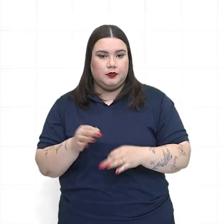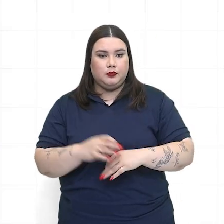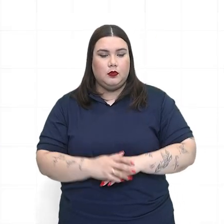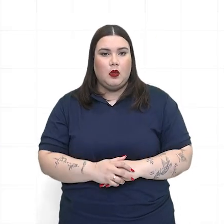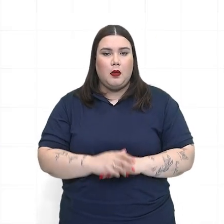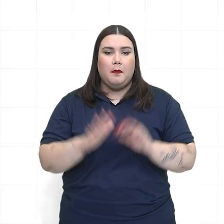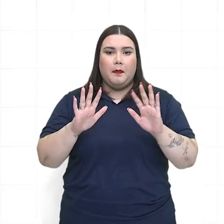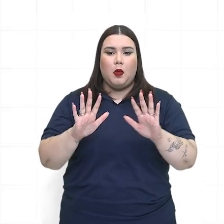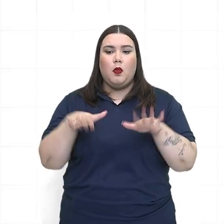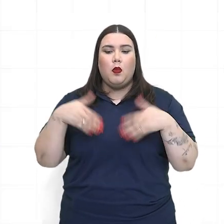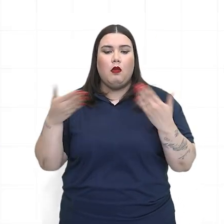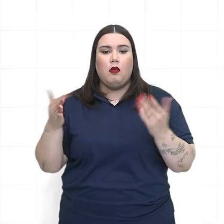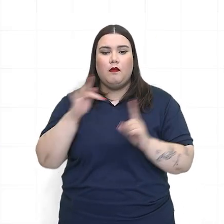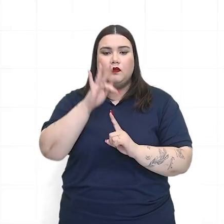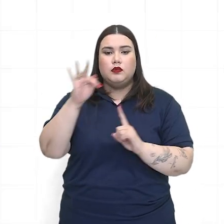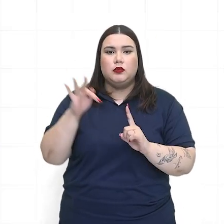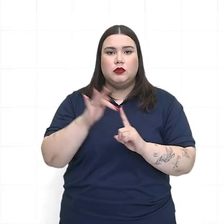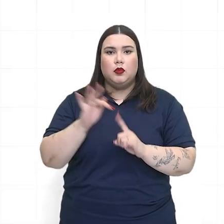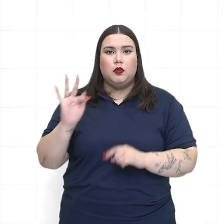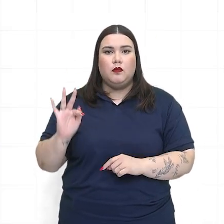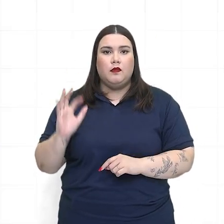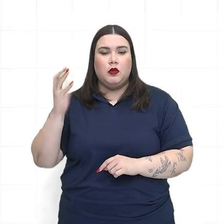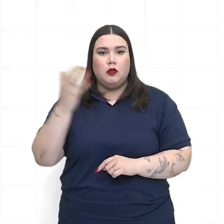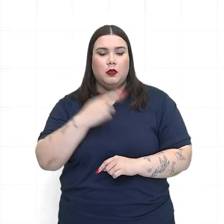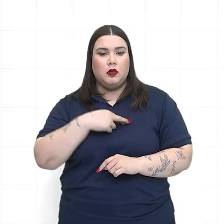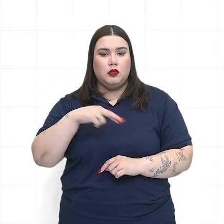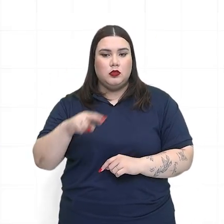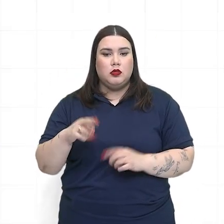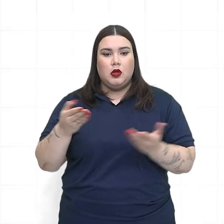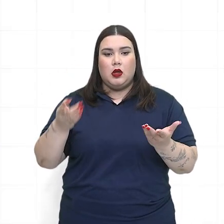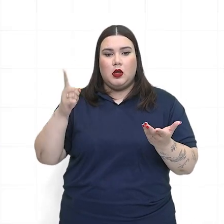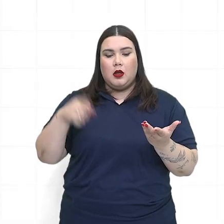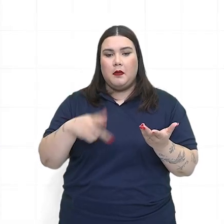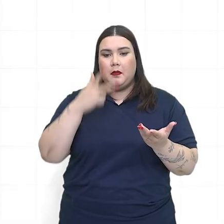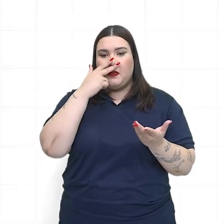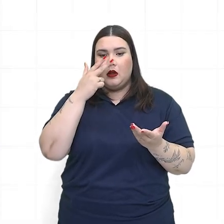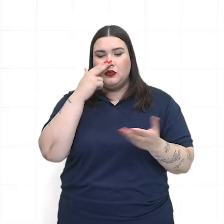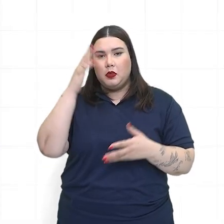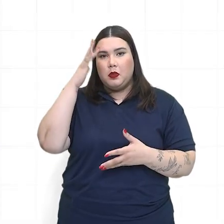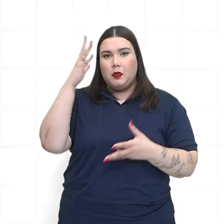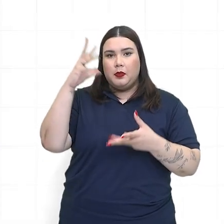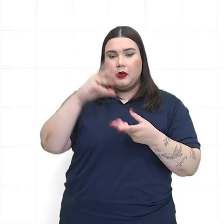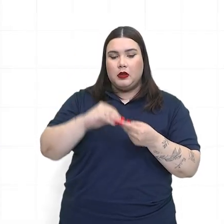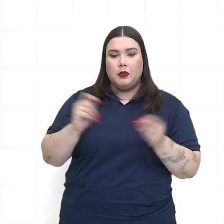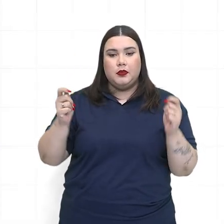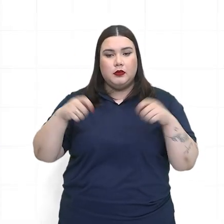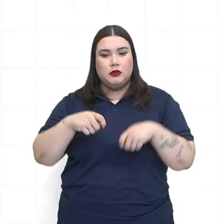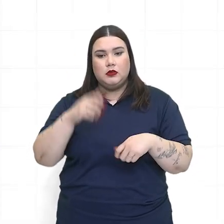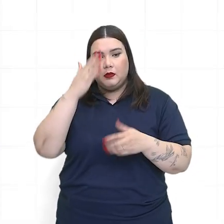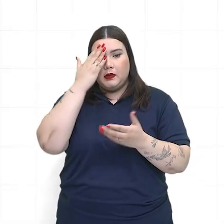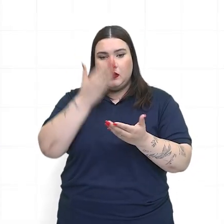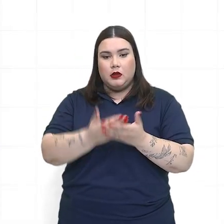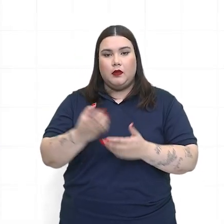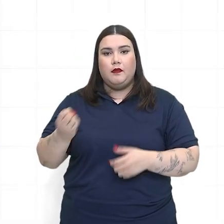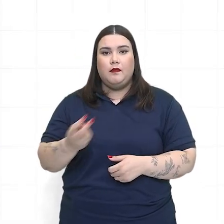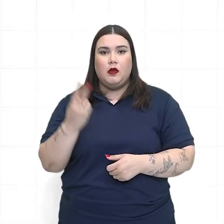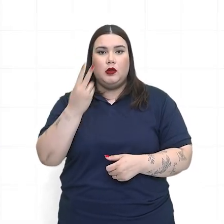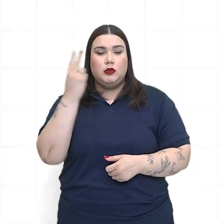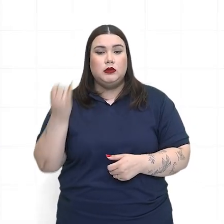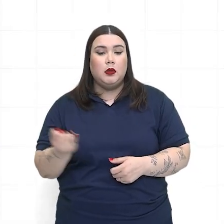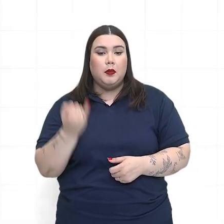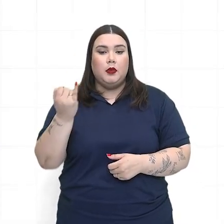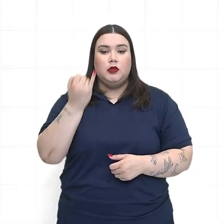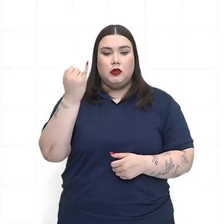é a função desse fenômeno religioso? Ele serve como uma janela para compreender as crenças e os valores